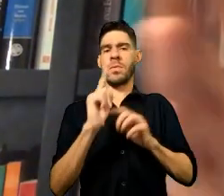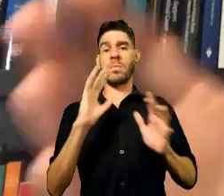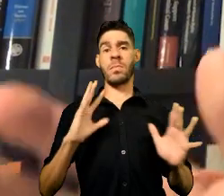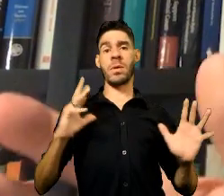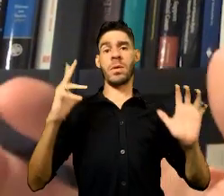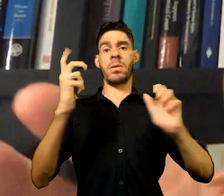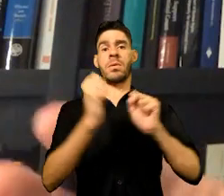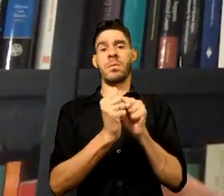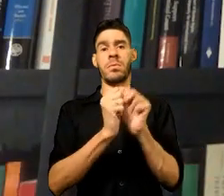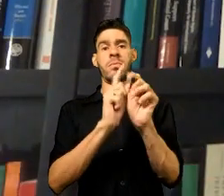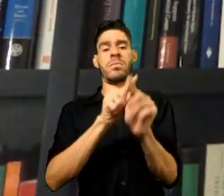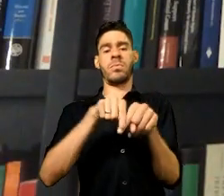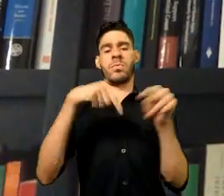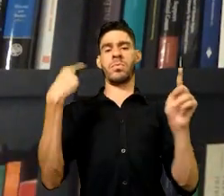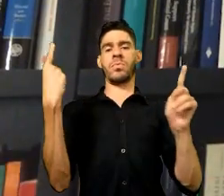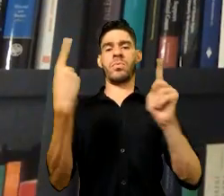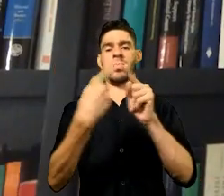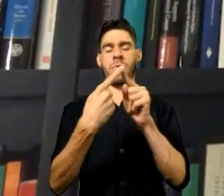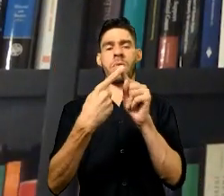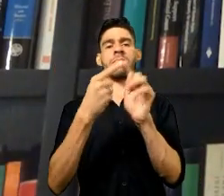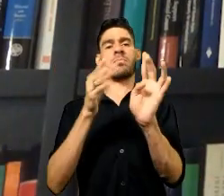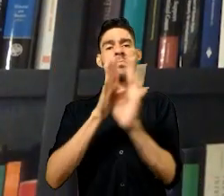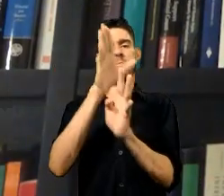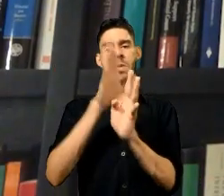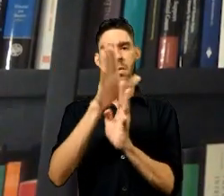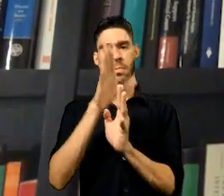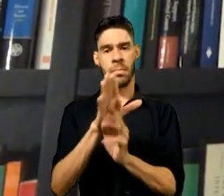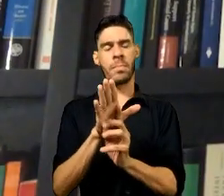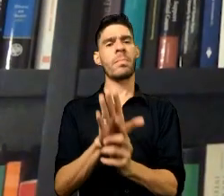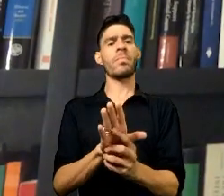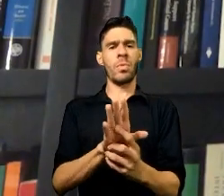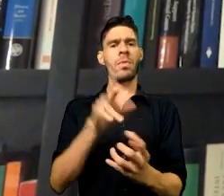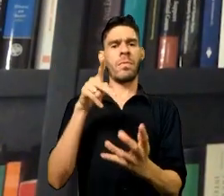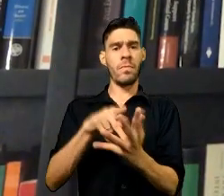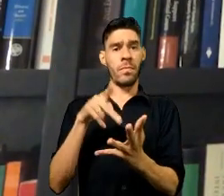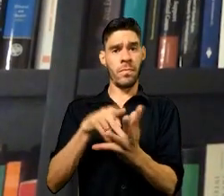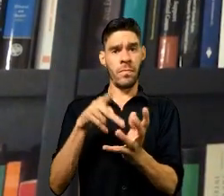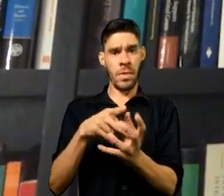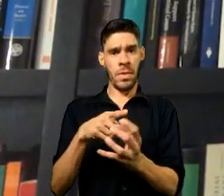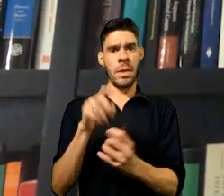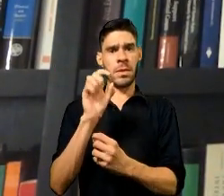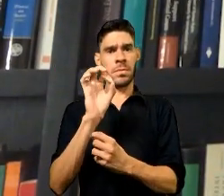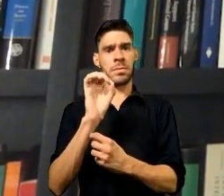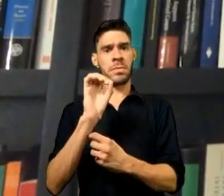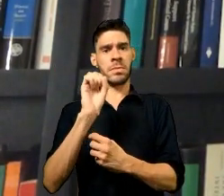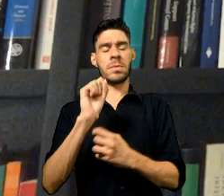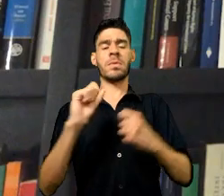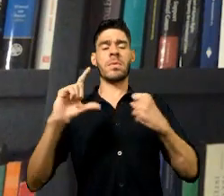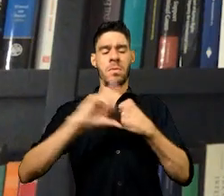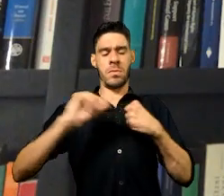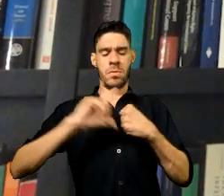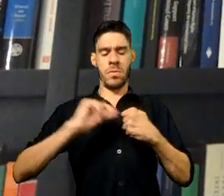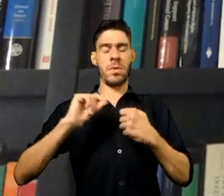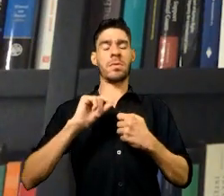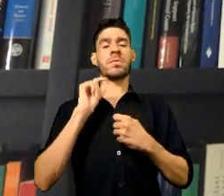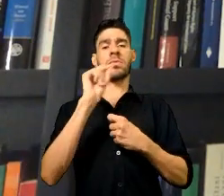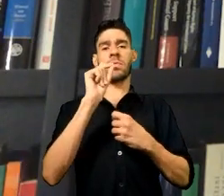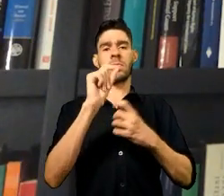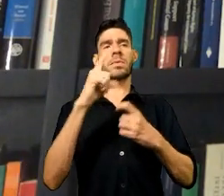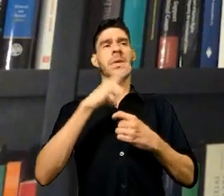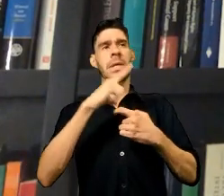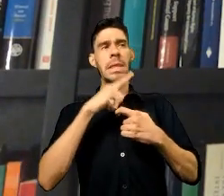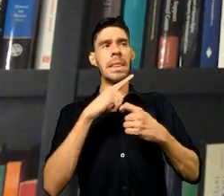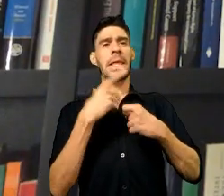alcançar toda a audiência de instrução. É verdade, e de fato, o artigo